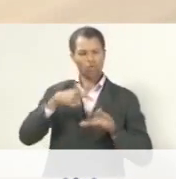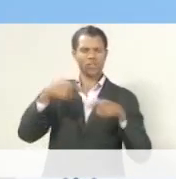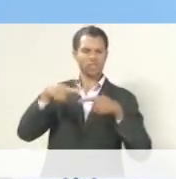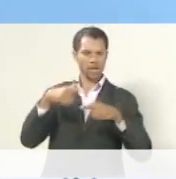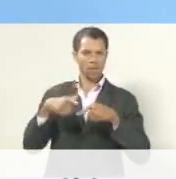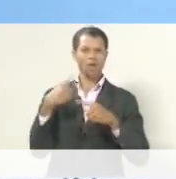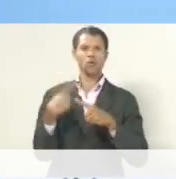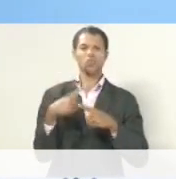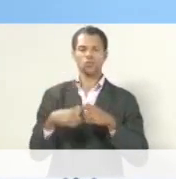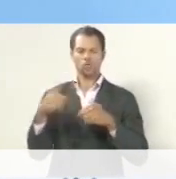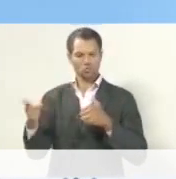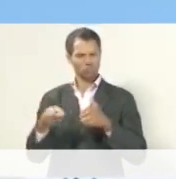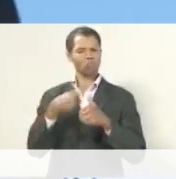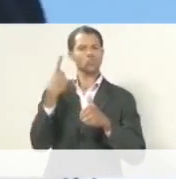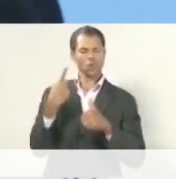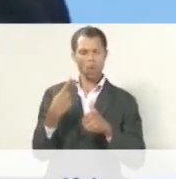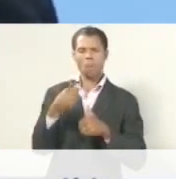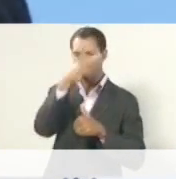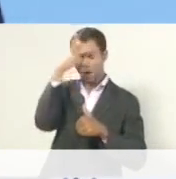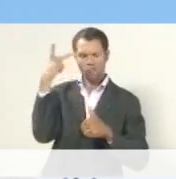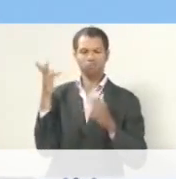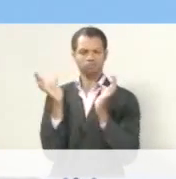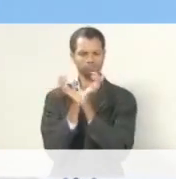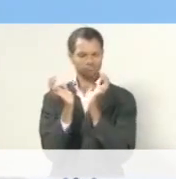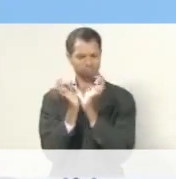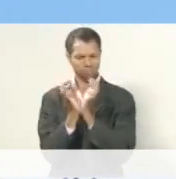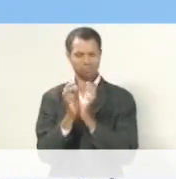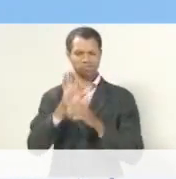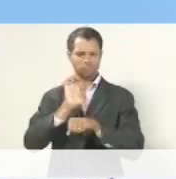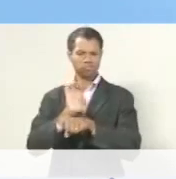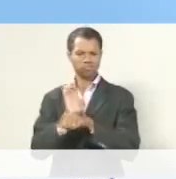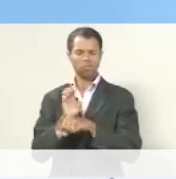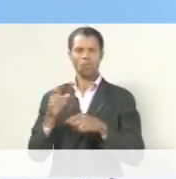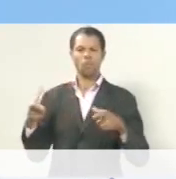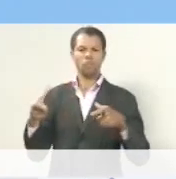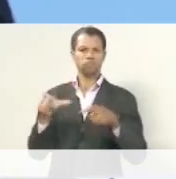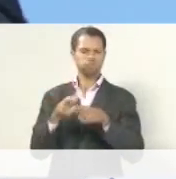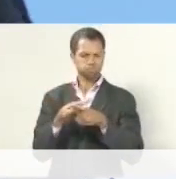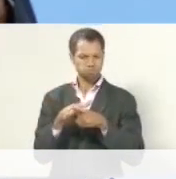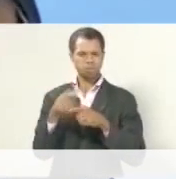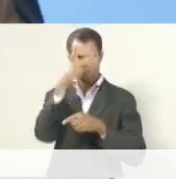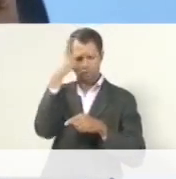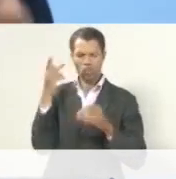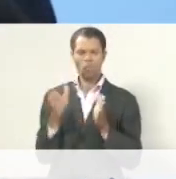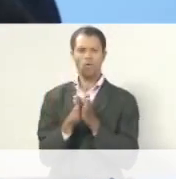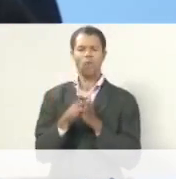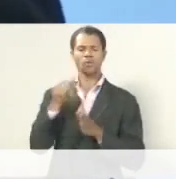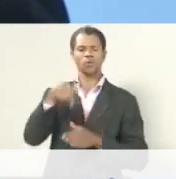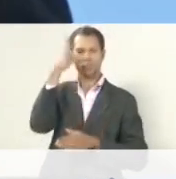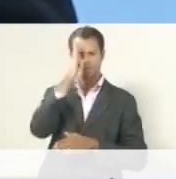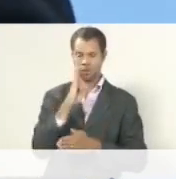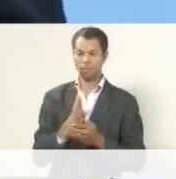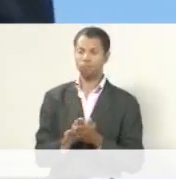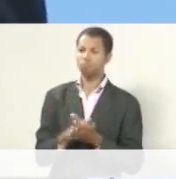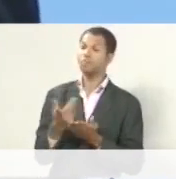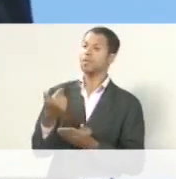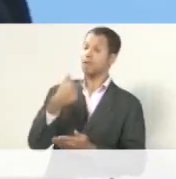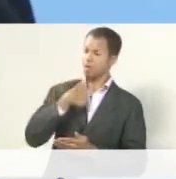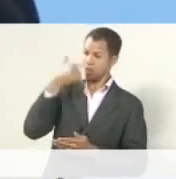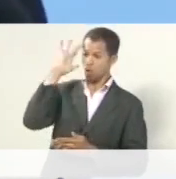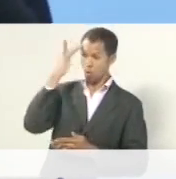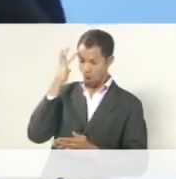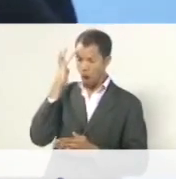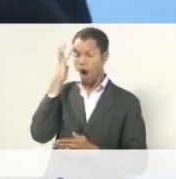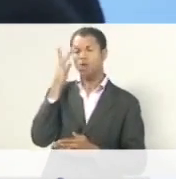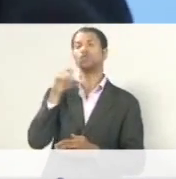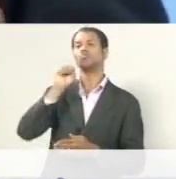Tenho concordância com a resposta do candidato. Acho que as políticas do governo federal para reduzir a miséria no Brasil foram fundamentais